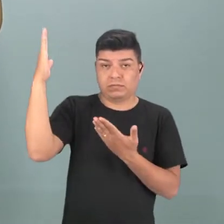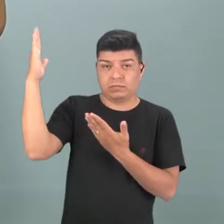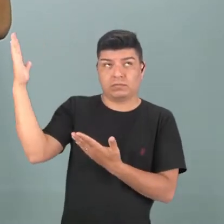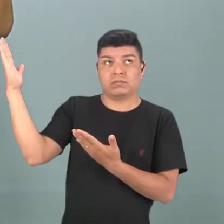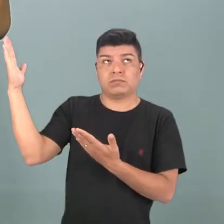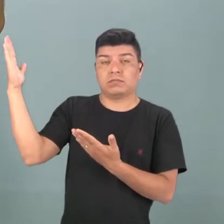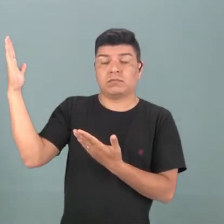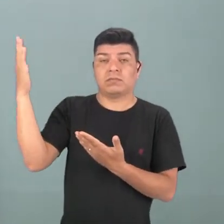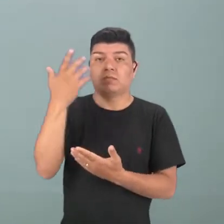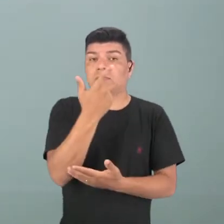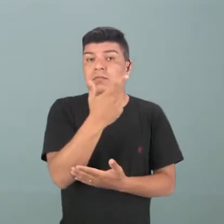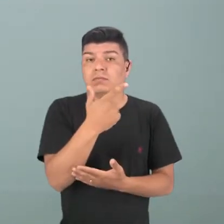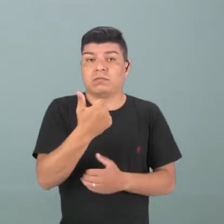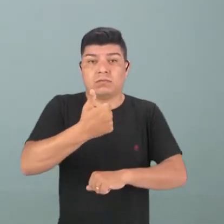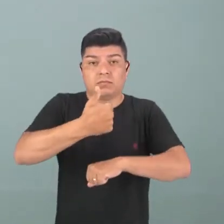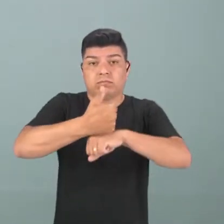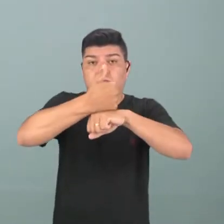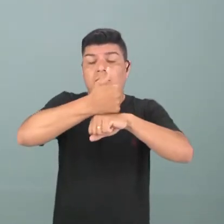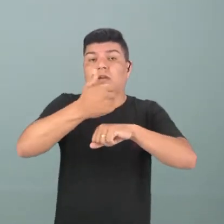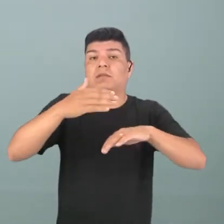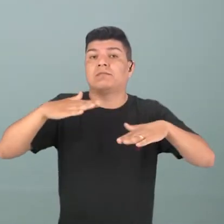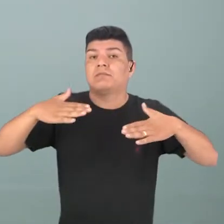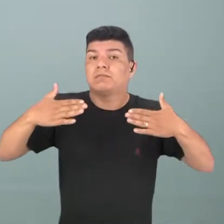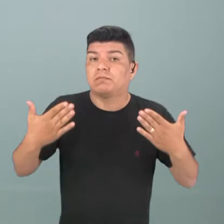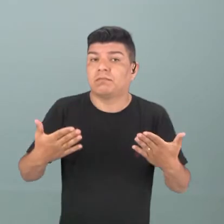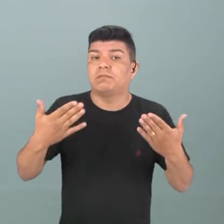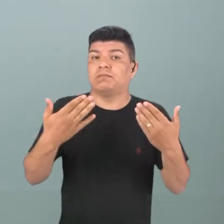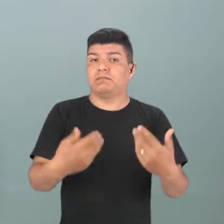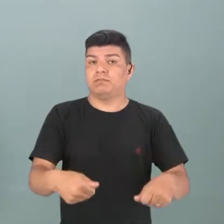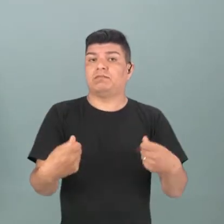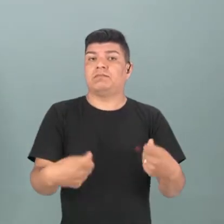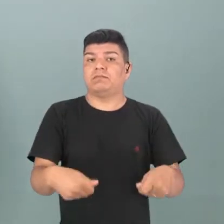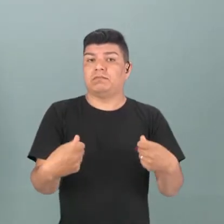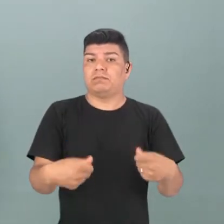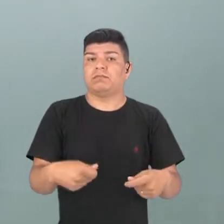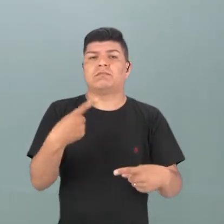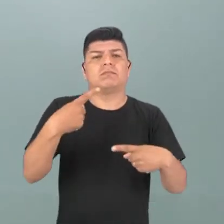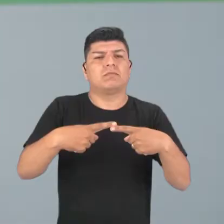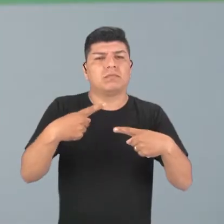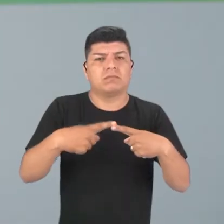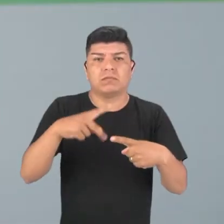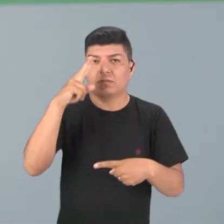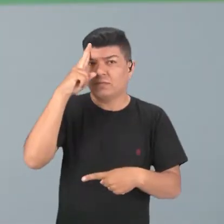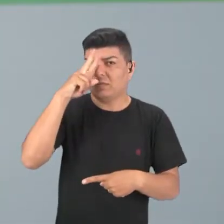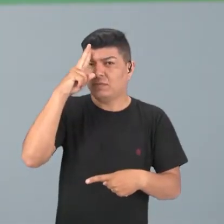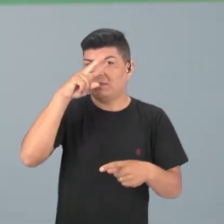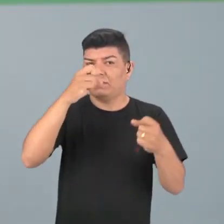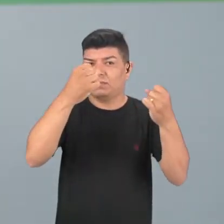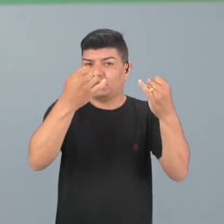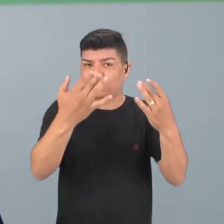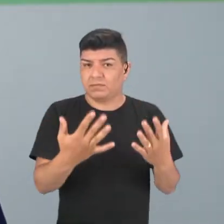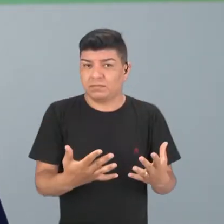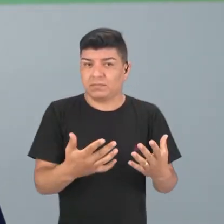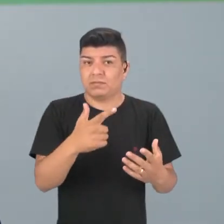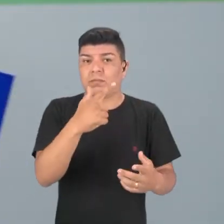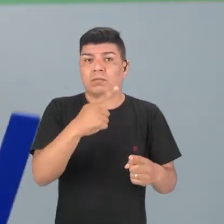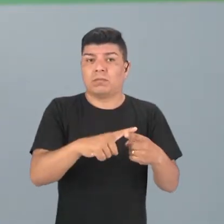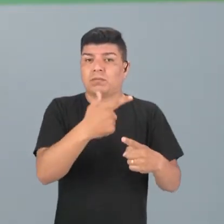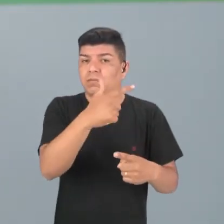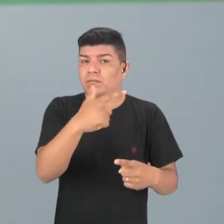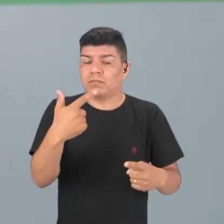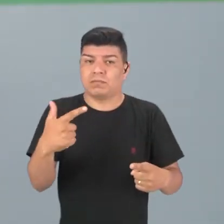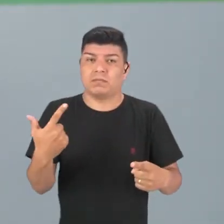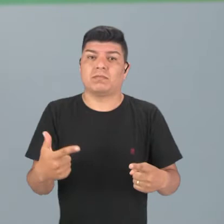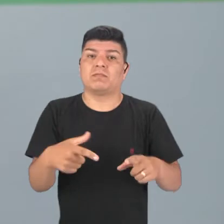não têm a qualificação necessária. Por quê? Lembra que eu falei? Porque eles não estudaram, não